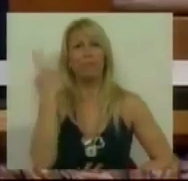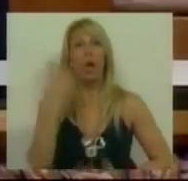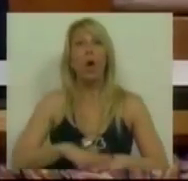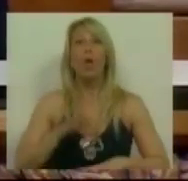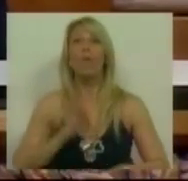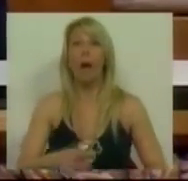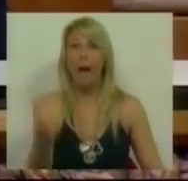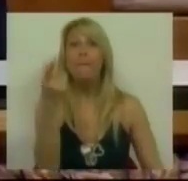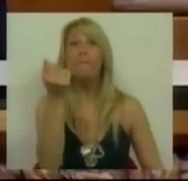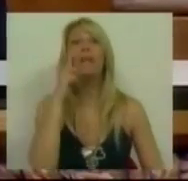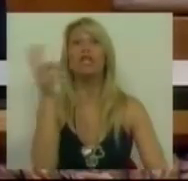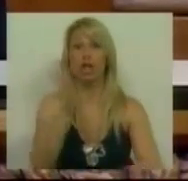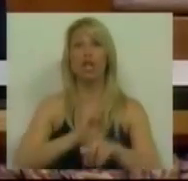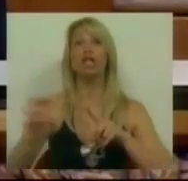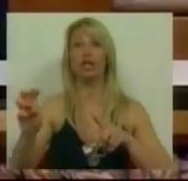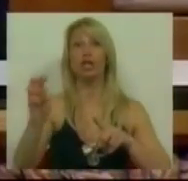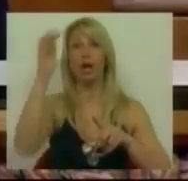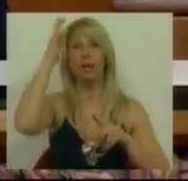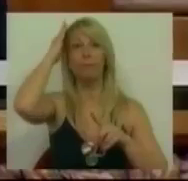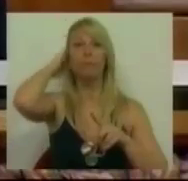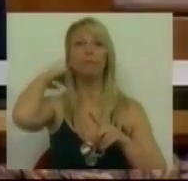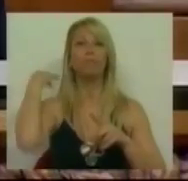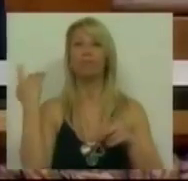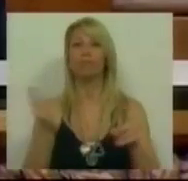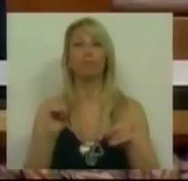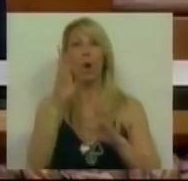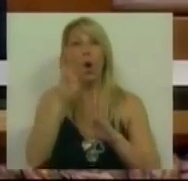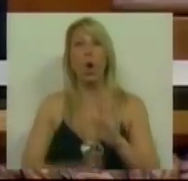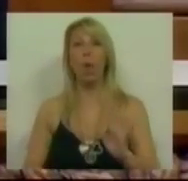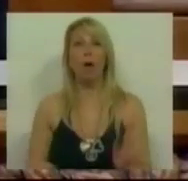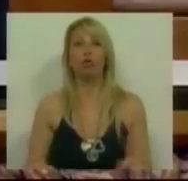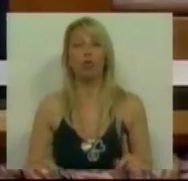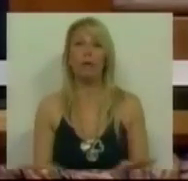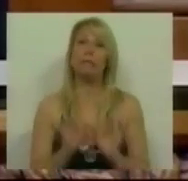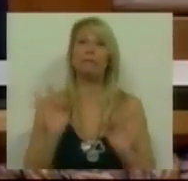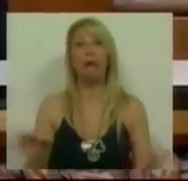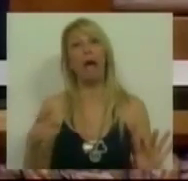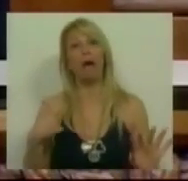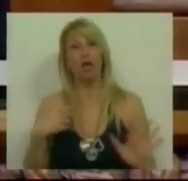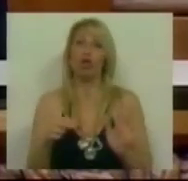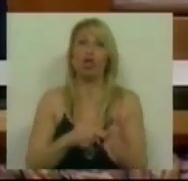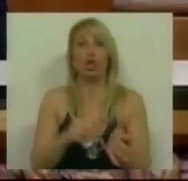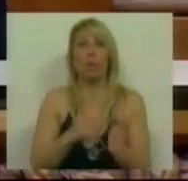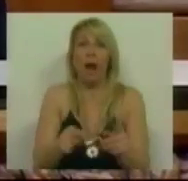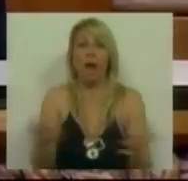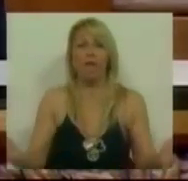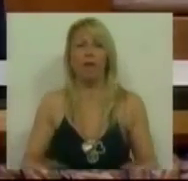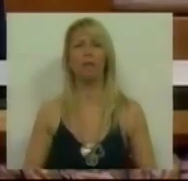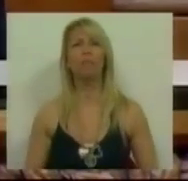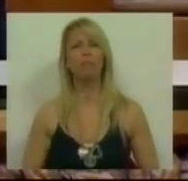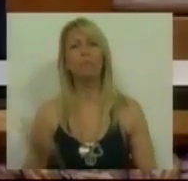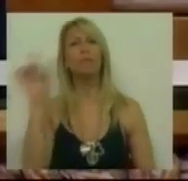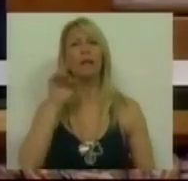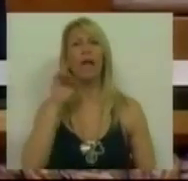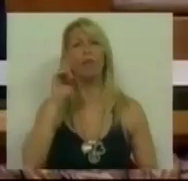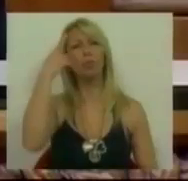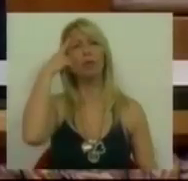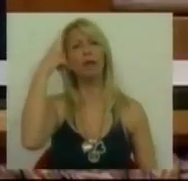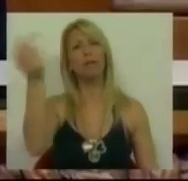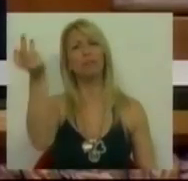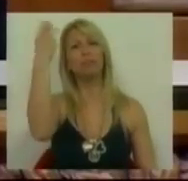dos preços da energia elétrica não terem descido conforme o que esperava. É importante ter presente qual